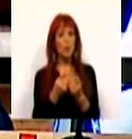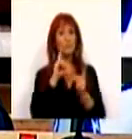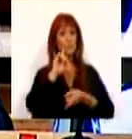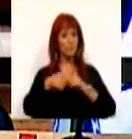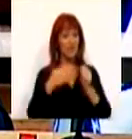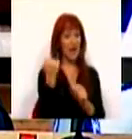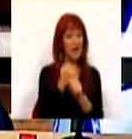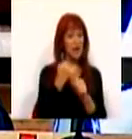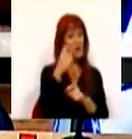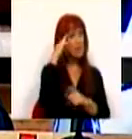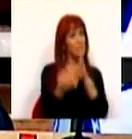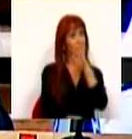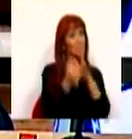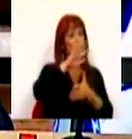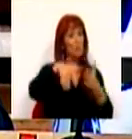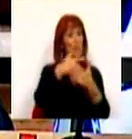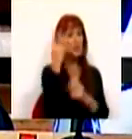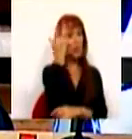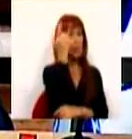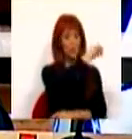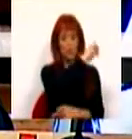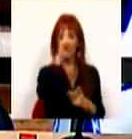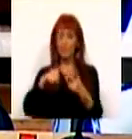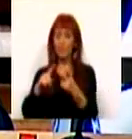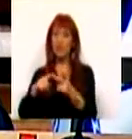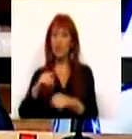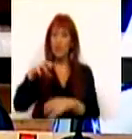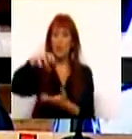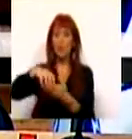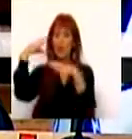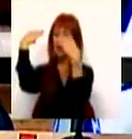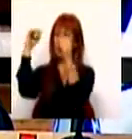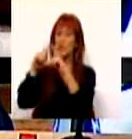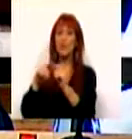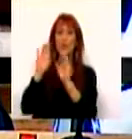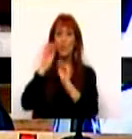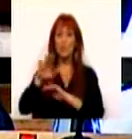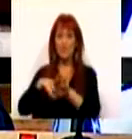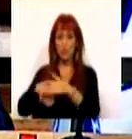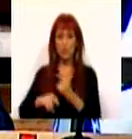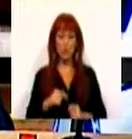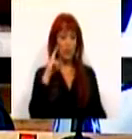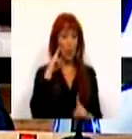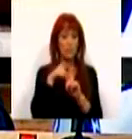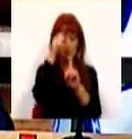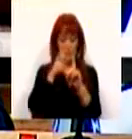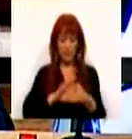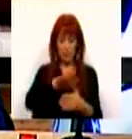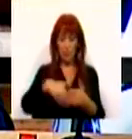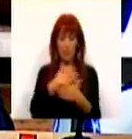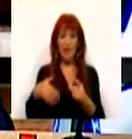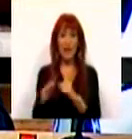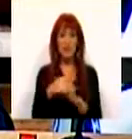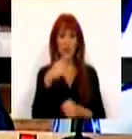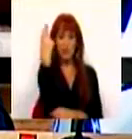entre entidades criadoras e programadoras da cultura e os estabelecimentos de educação e de formação. Os objetivos do Plano Nacional das